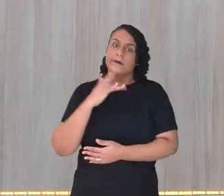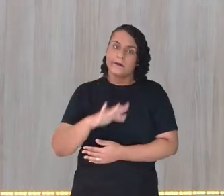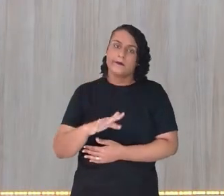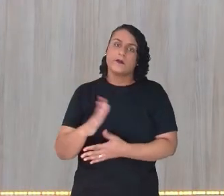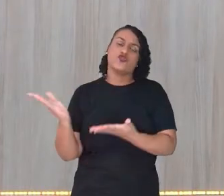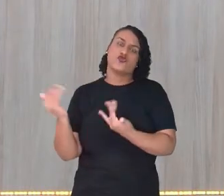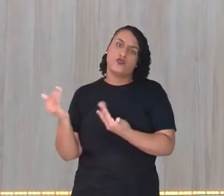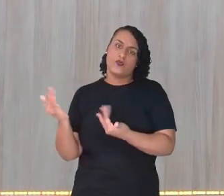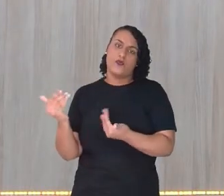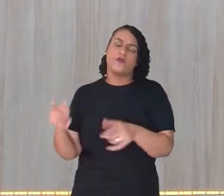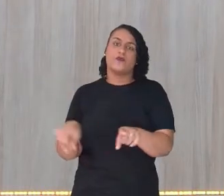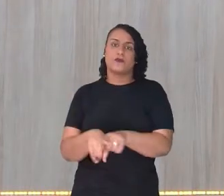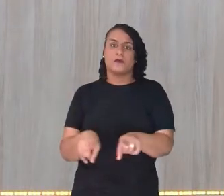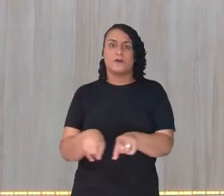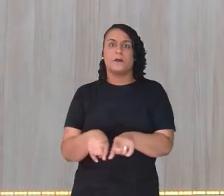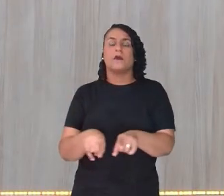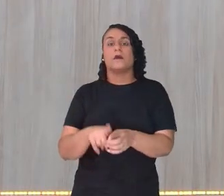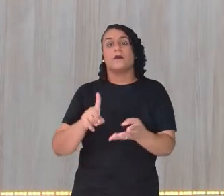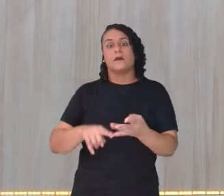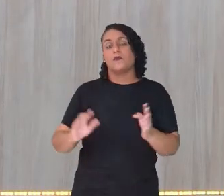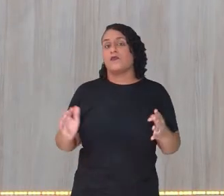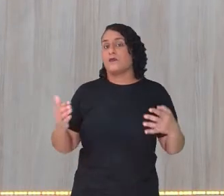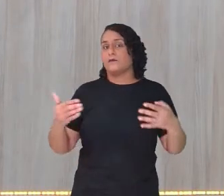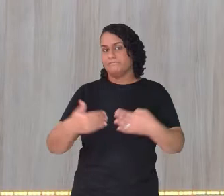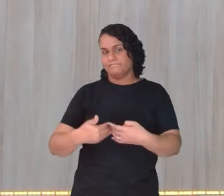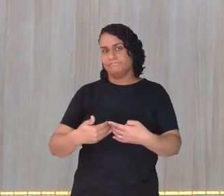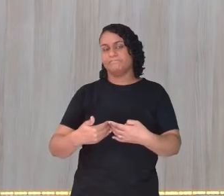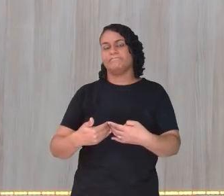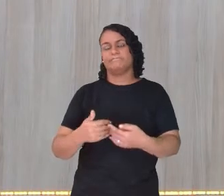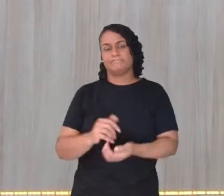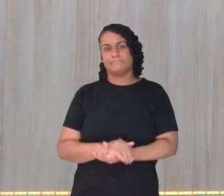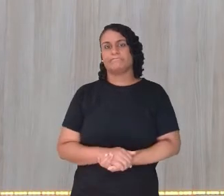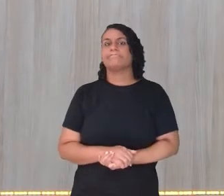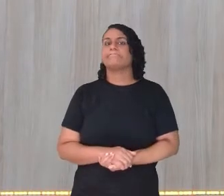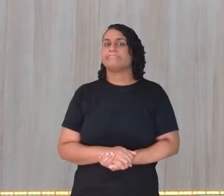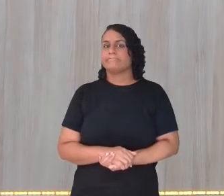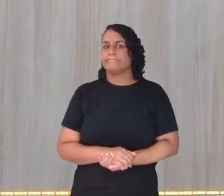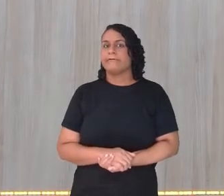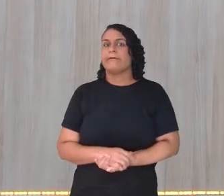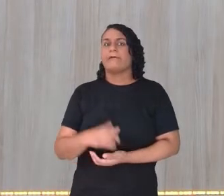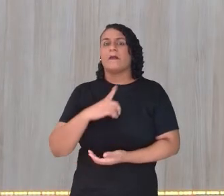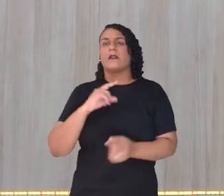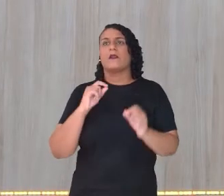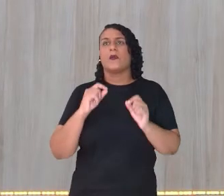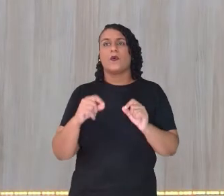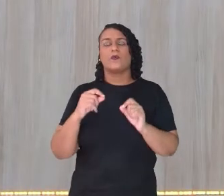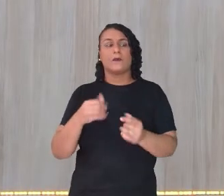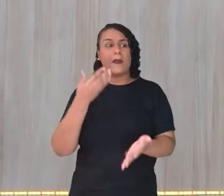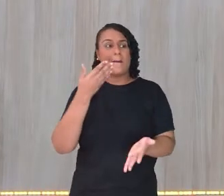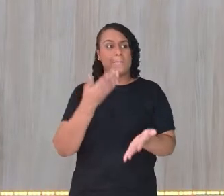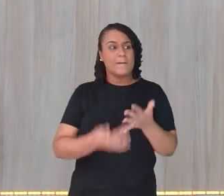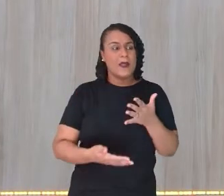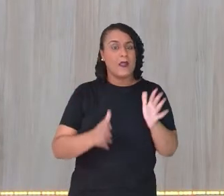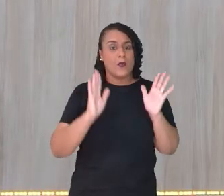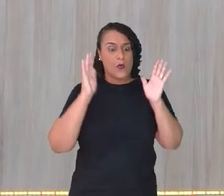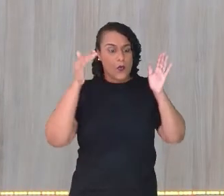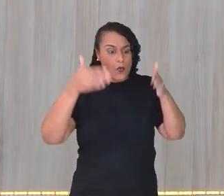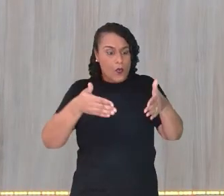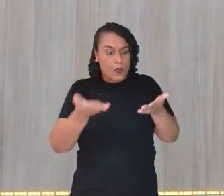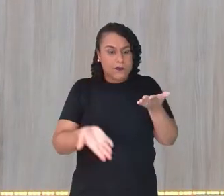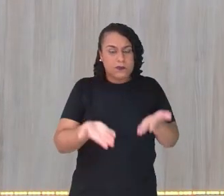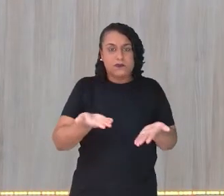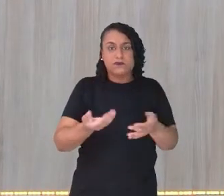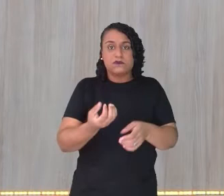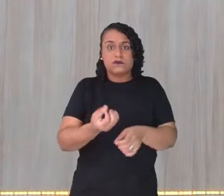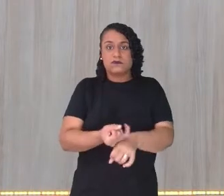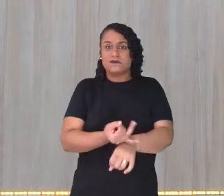jovens, aí, a questão aí dos autistas, que perde toda a questão da concentração, do equilíbrio